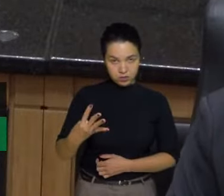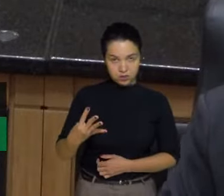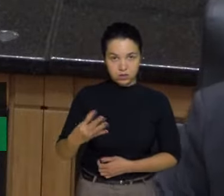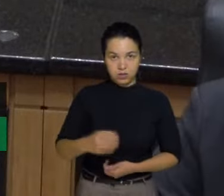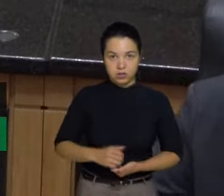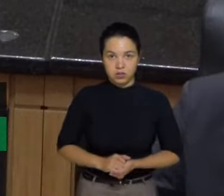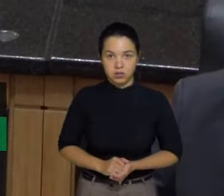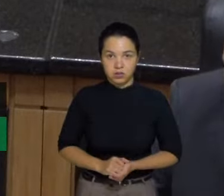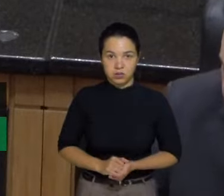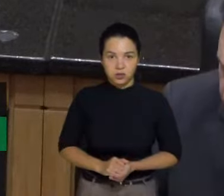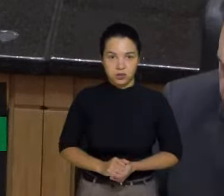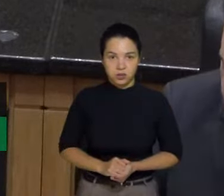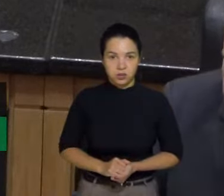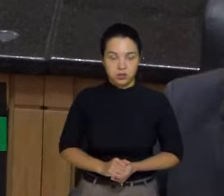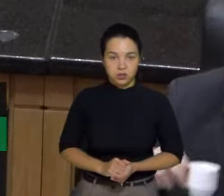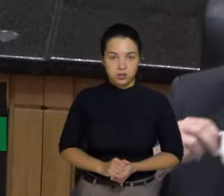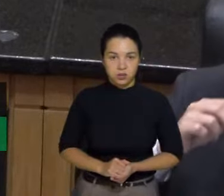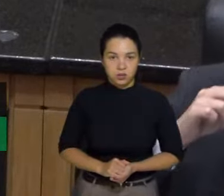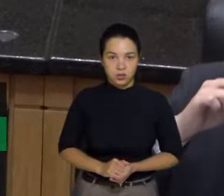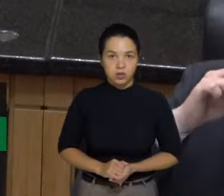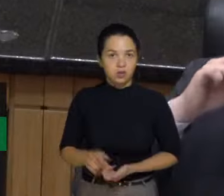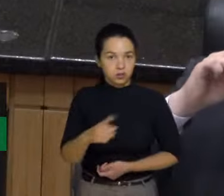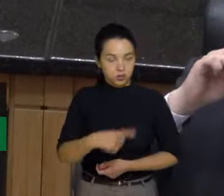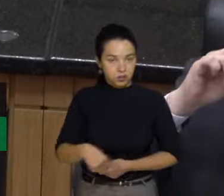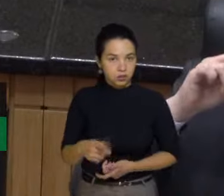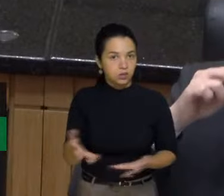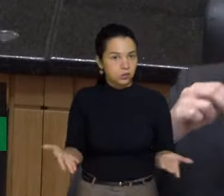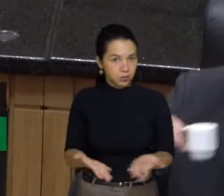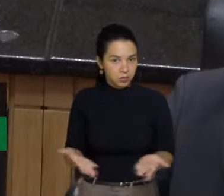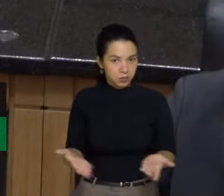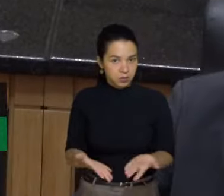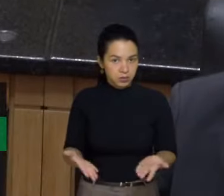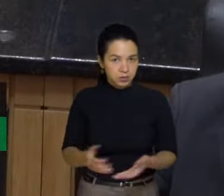da nossa circunscrição. E hoje...